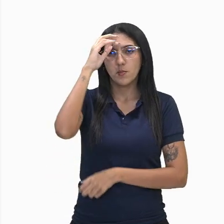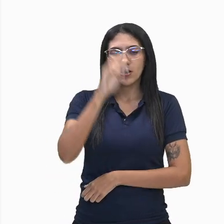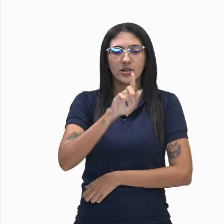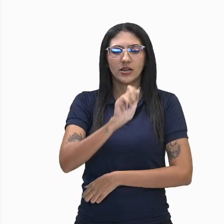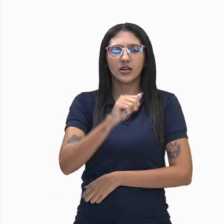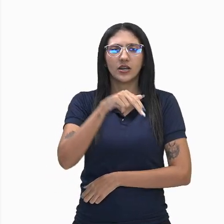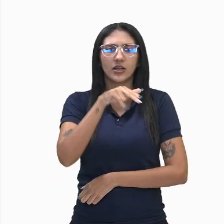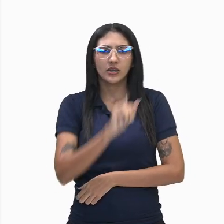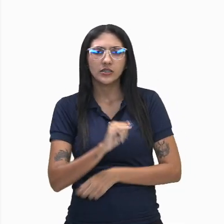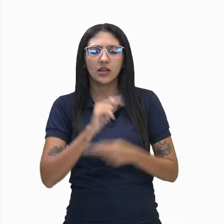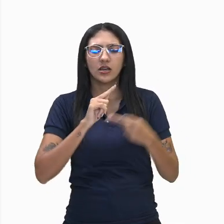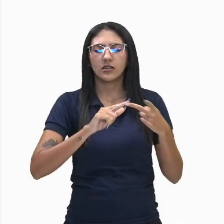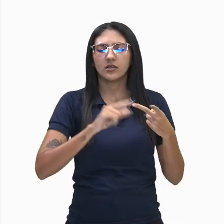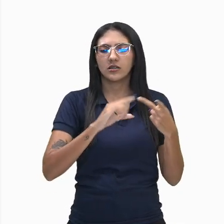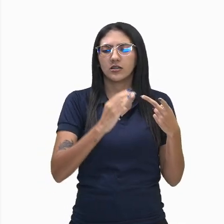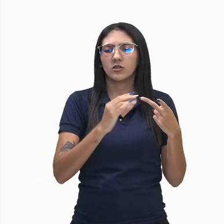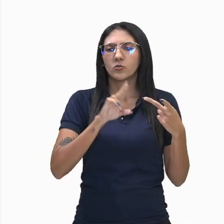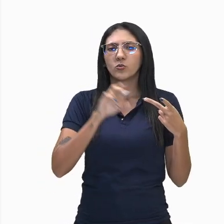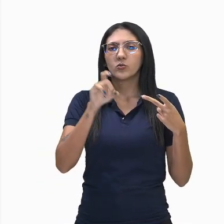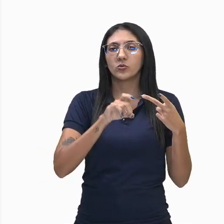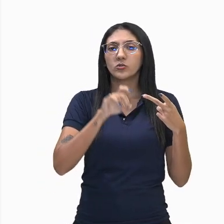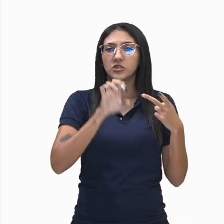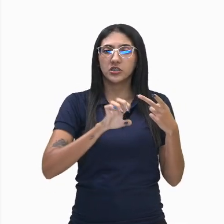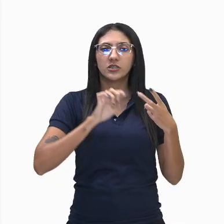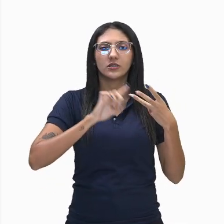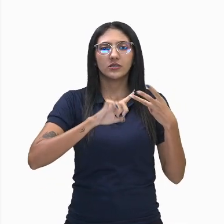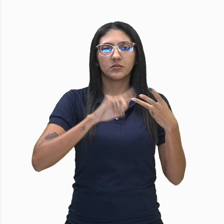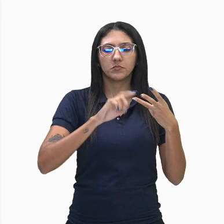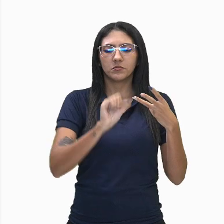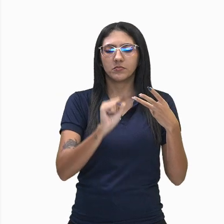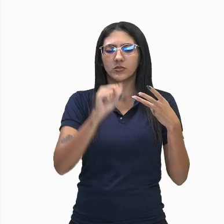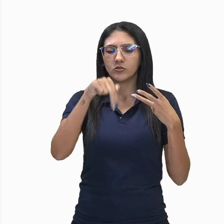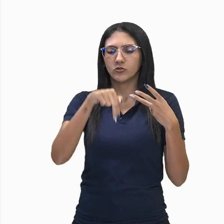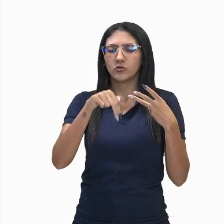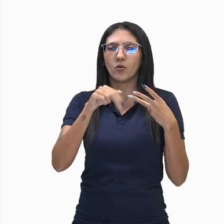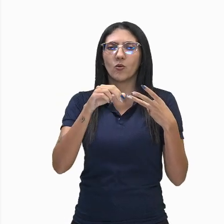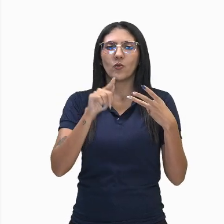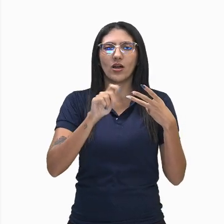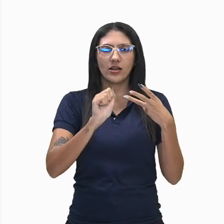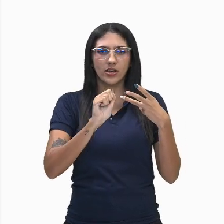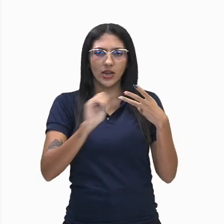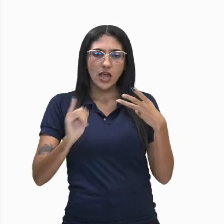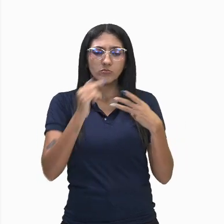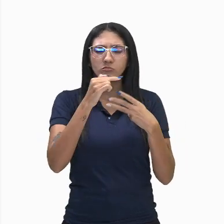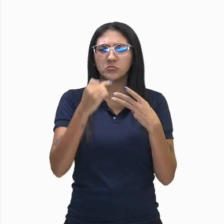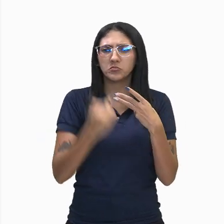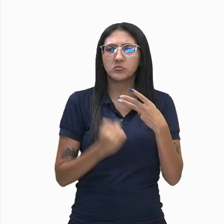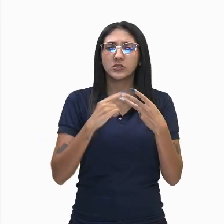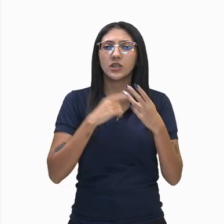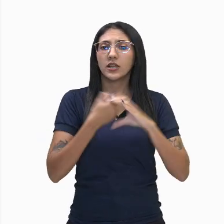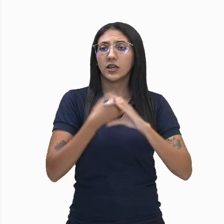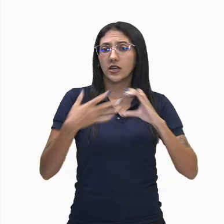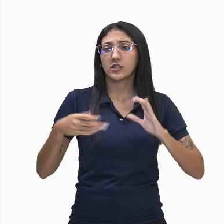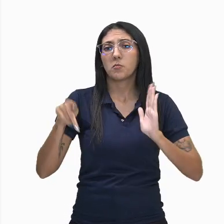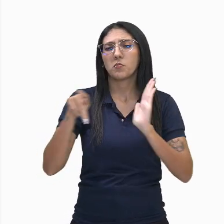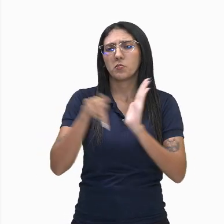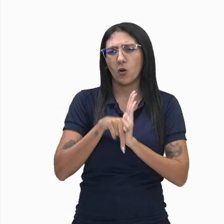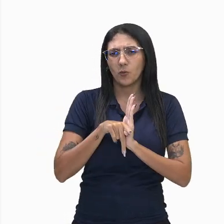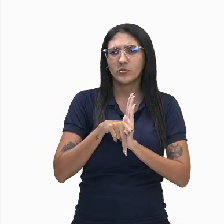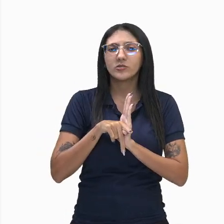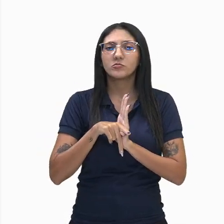o Reino de Kush e o Império de Songhai, cada um com suas características e contribuições marcantes